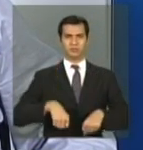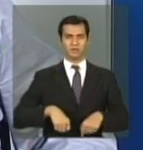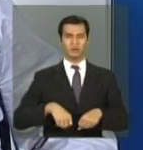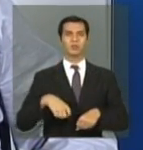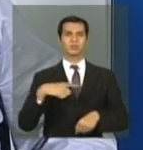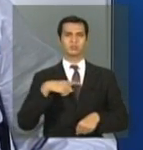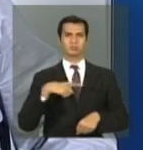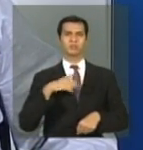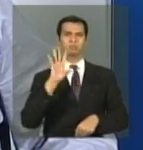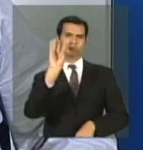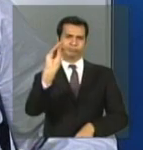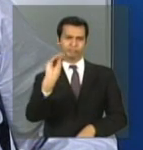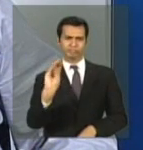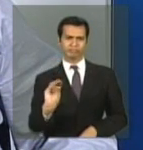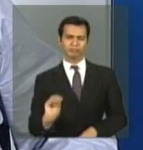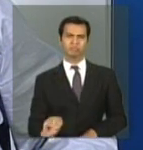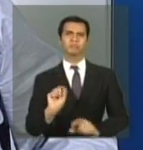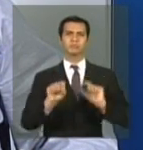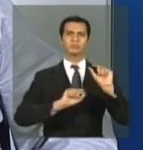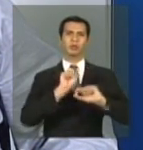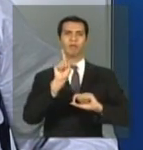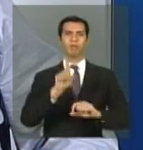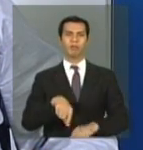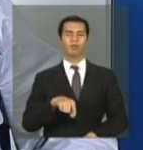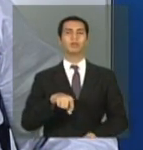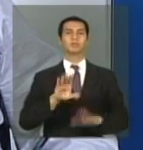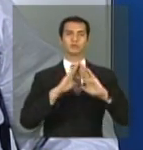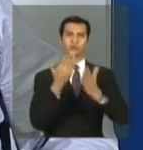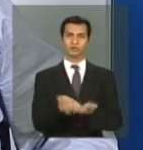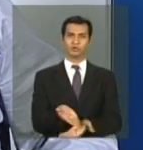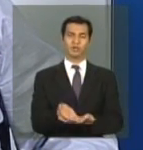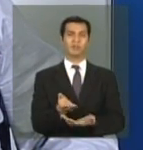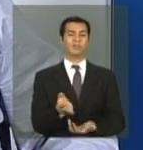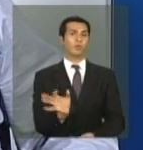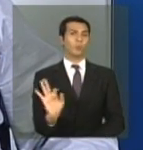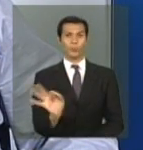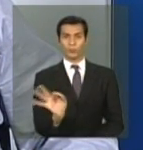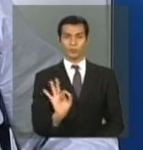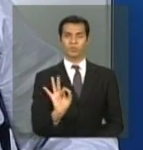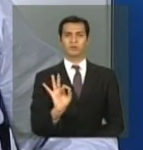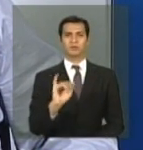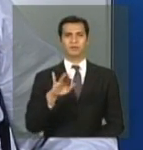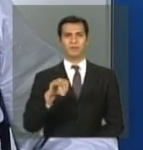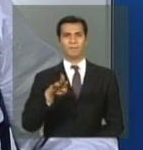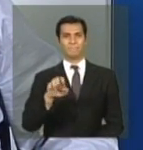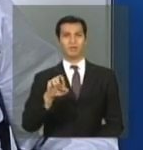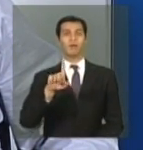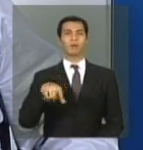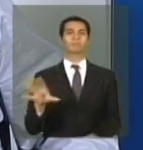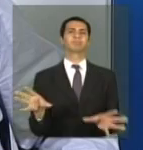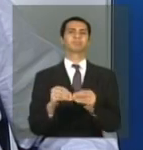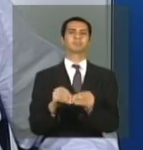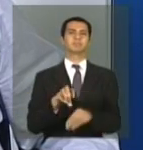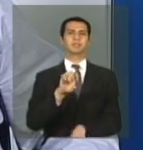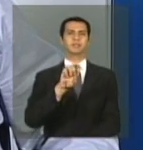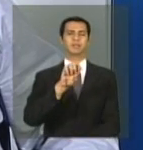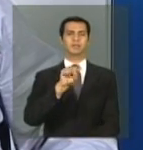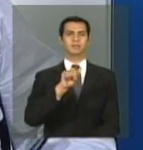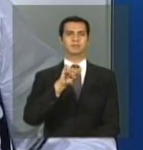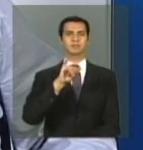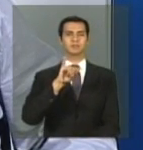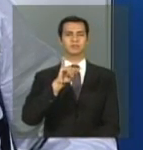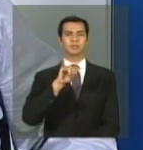chamamos de escolas sem INEP na base do sistema, a sigla ESI, escolas sem identificação do